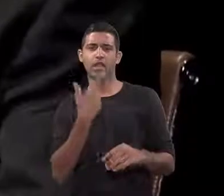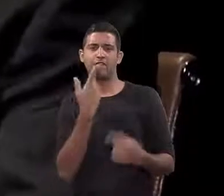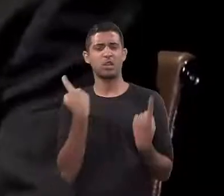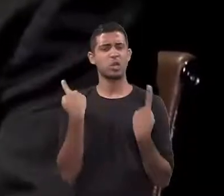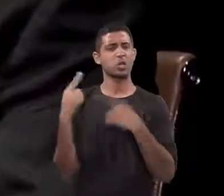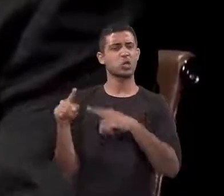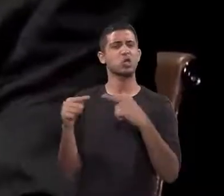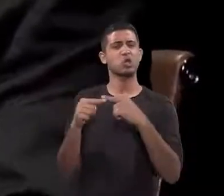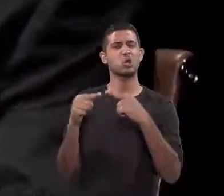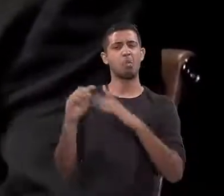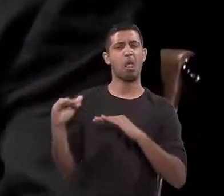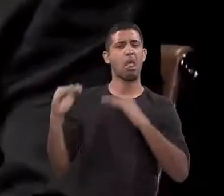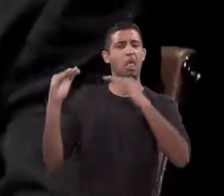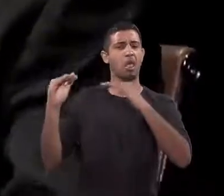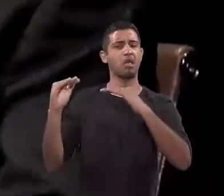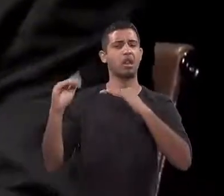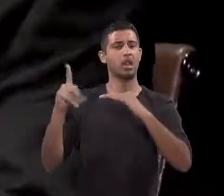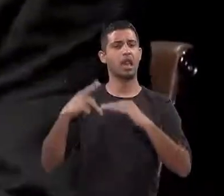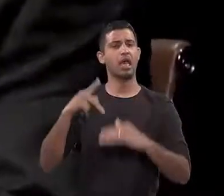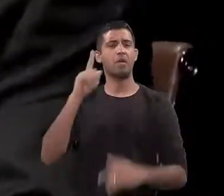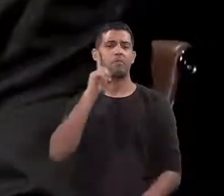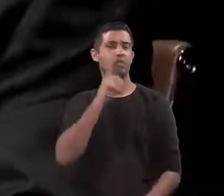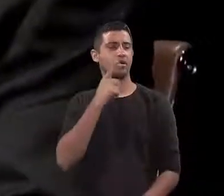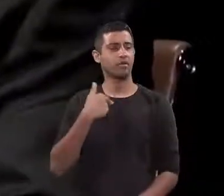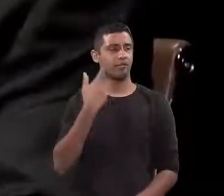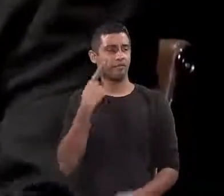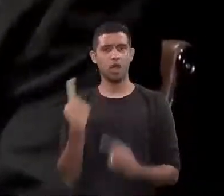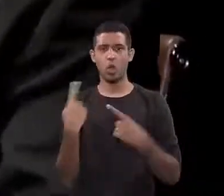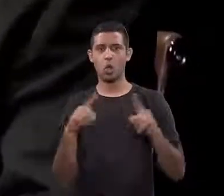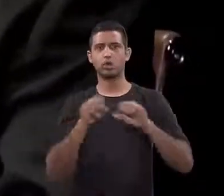ser o fruto do imperialismo americano, quando era um tipo de